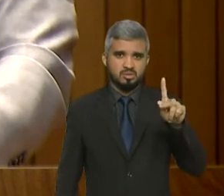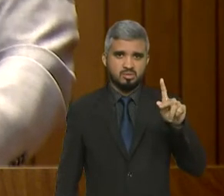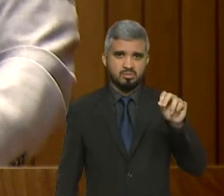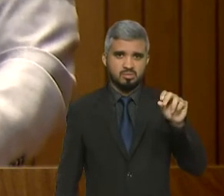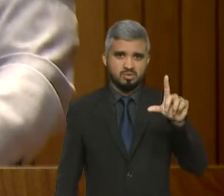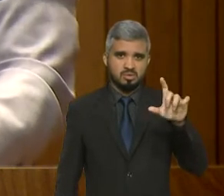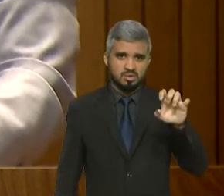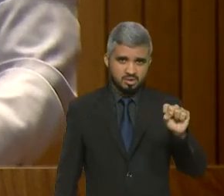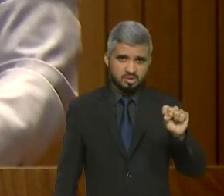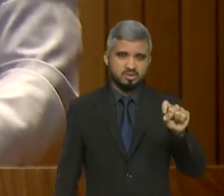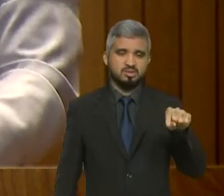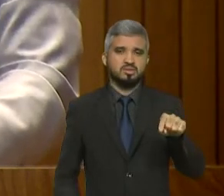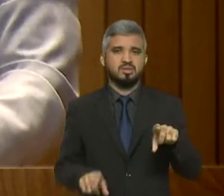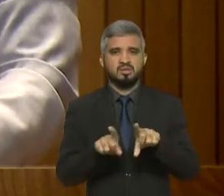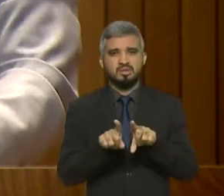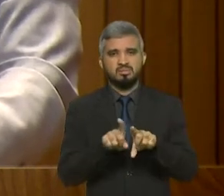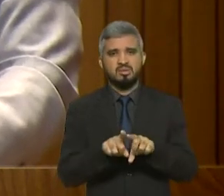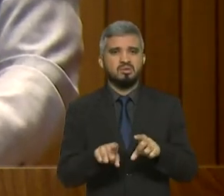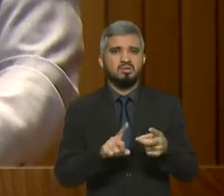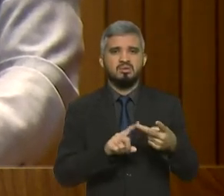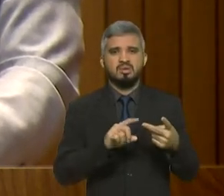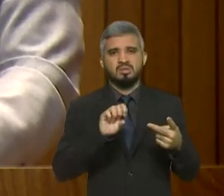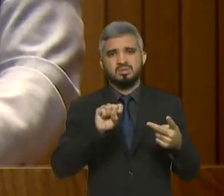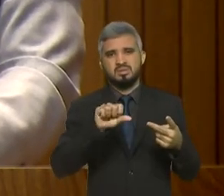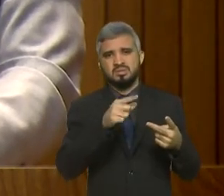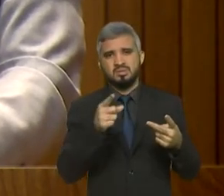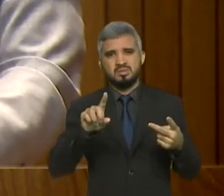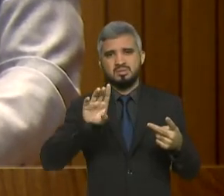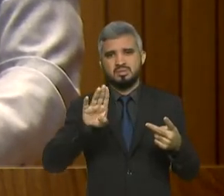Bernardo, Igarapé do Meio, enfim,